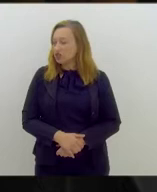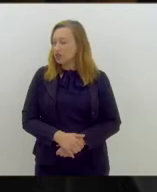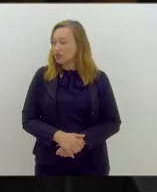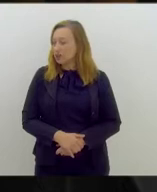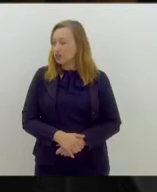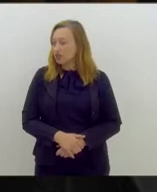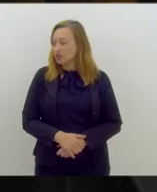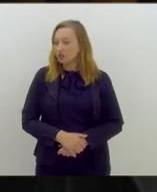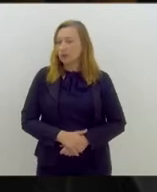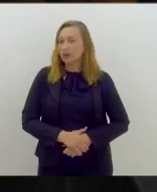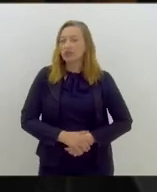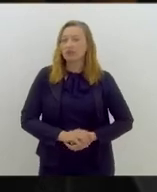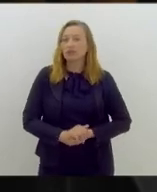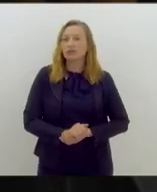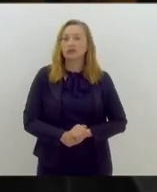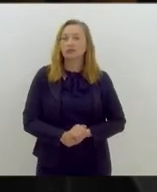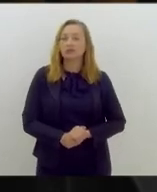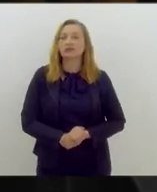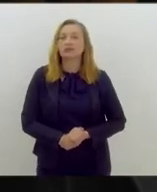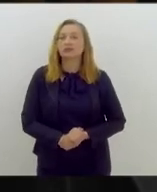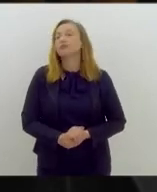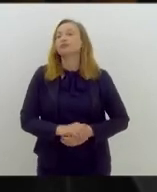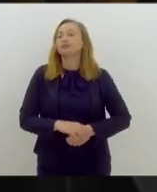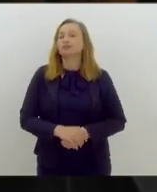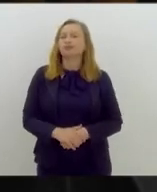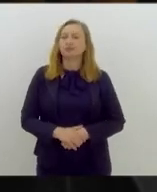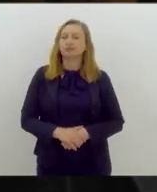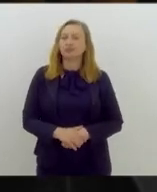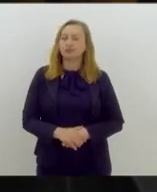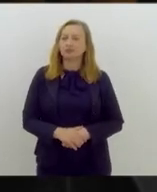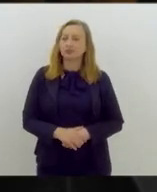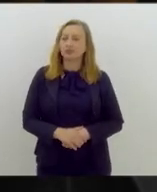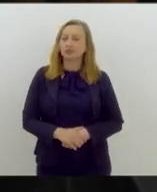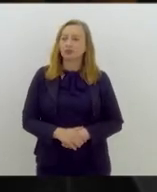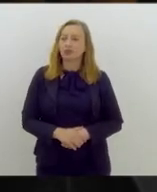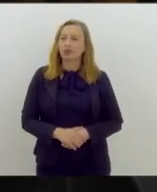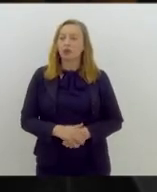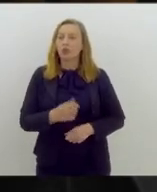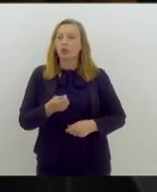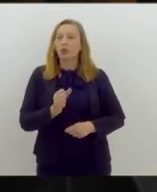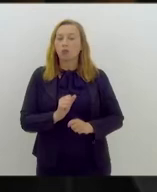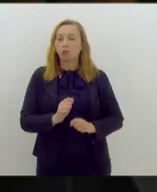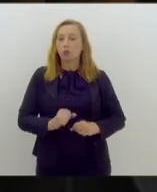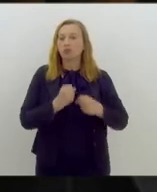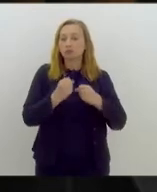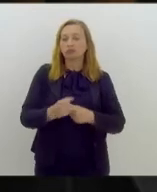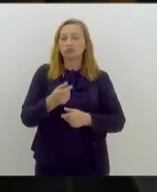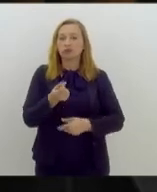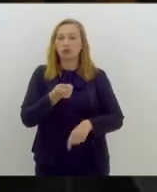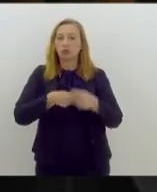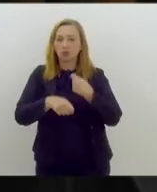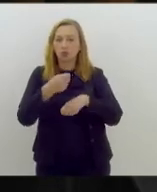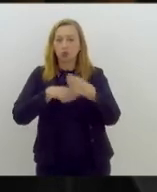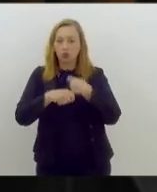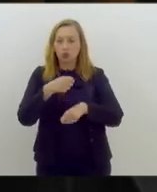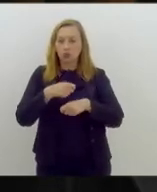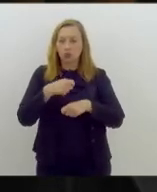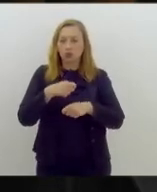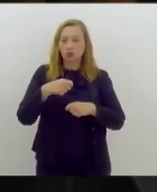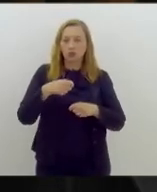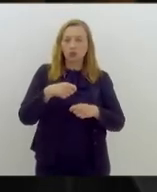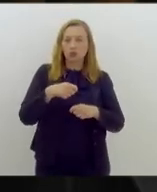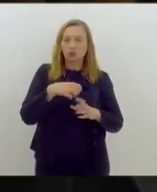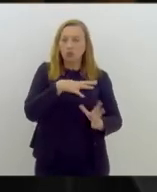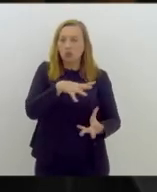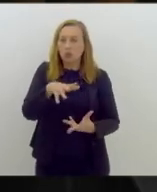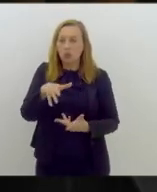máquina pública nem também há nenhum poder econômico nem no mundo invisível